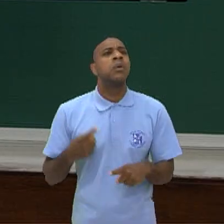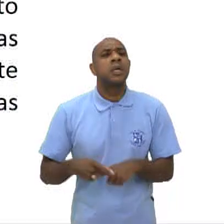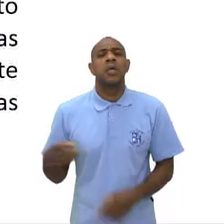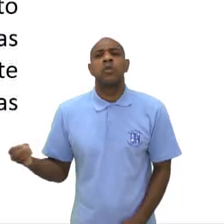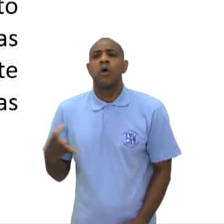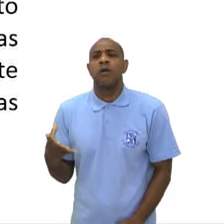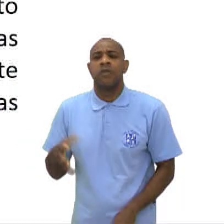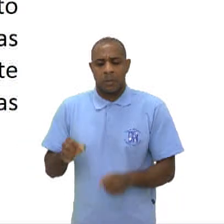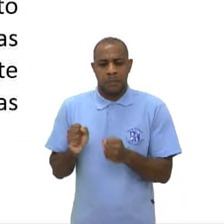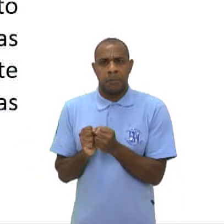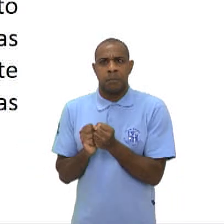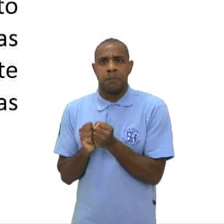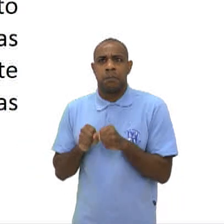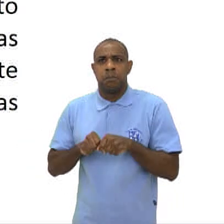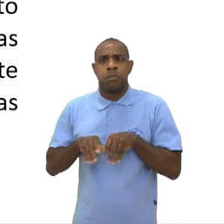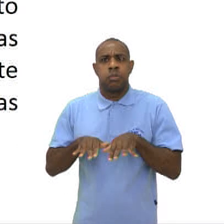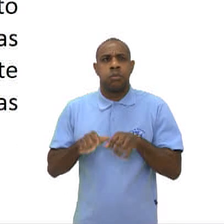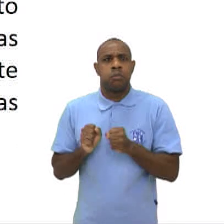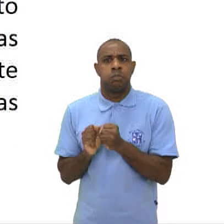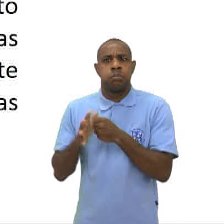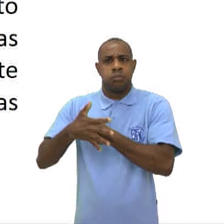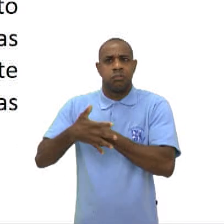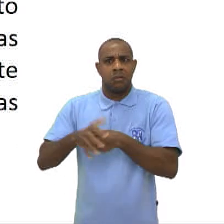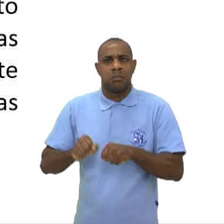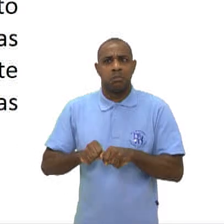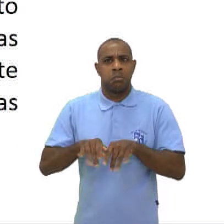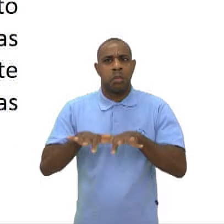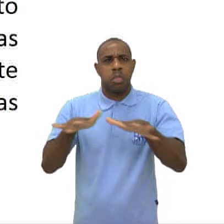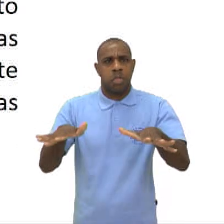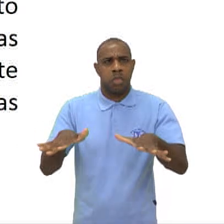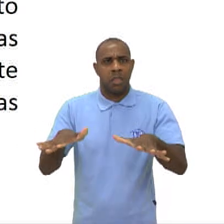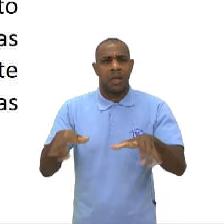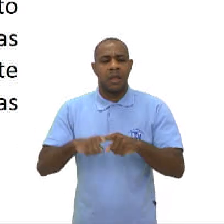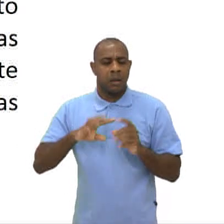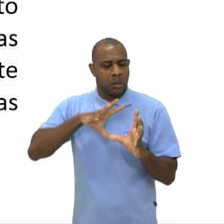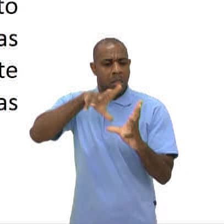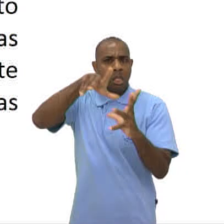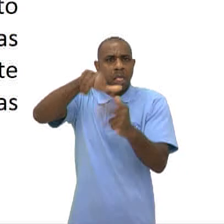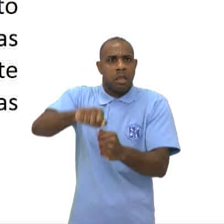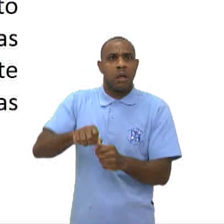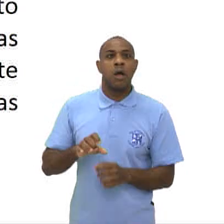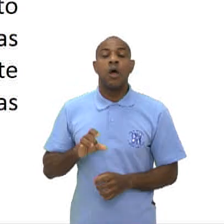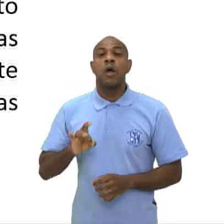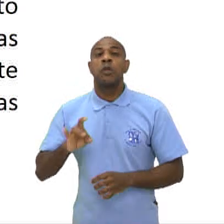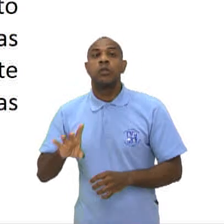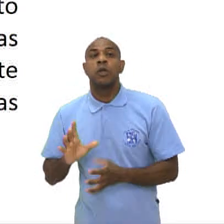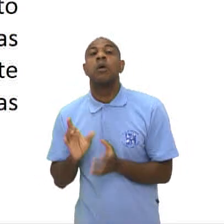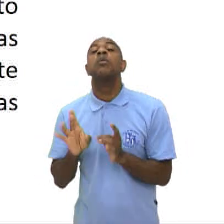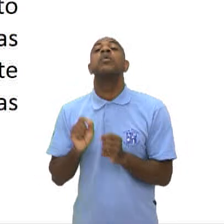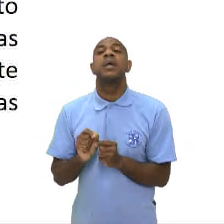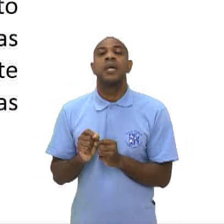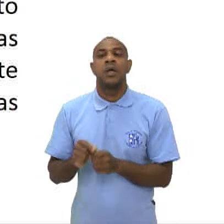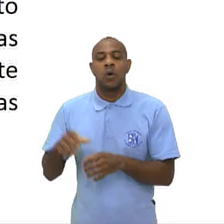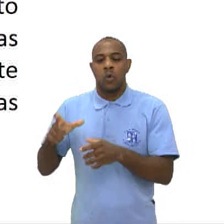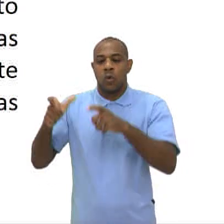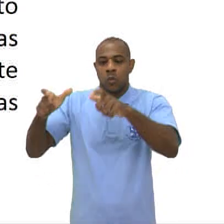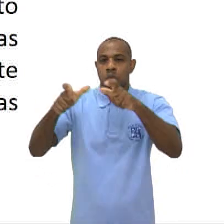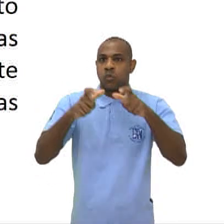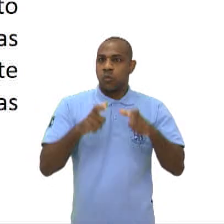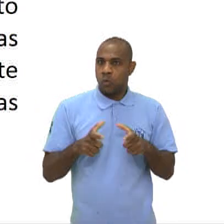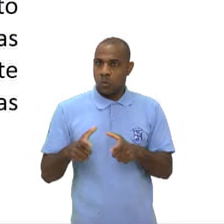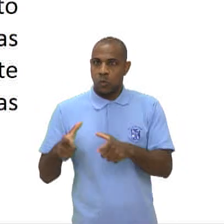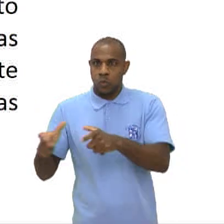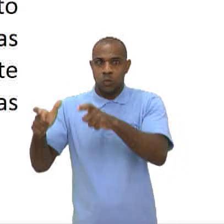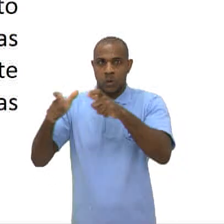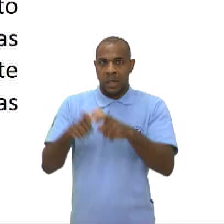risco do aquecimento global? Solos que estavam permanentemente congelados podem se descongelar, liberando bactérias e vírus